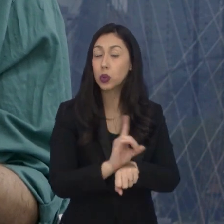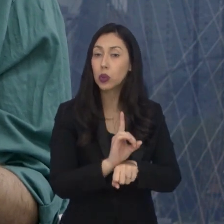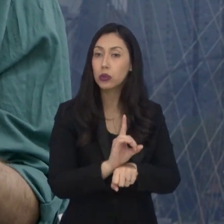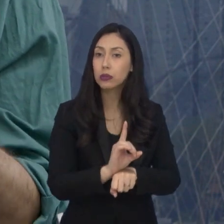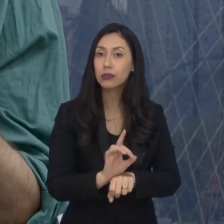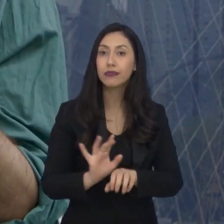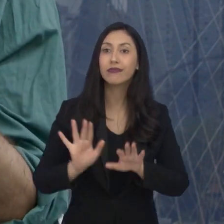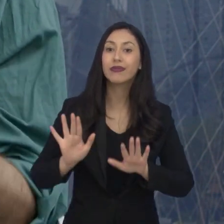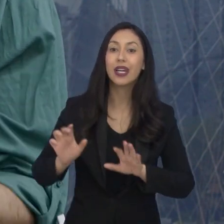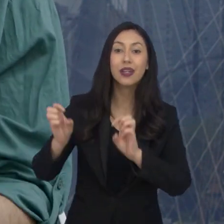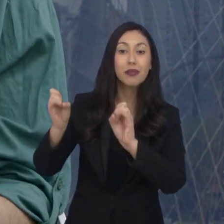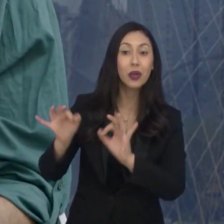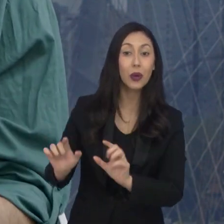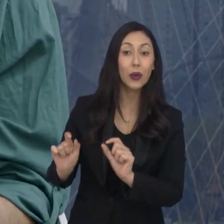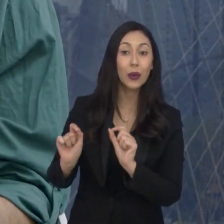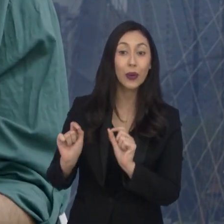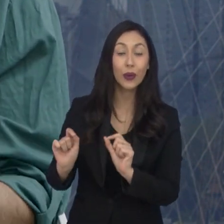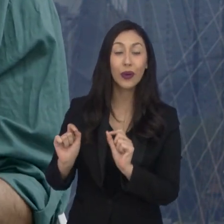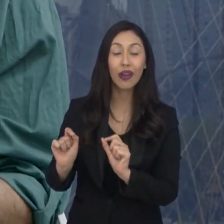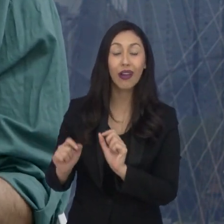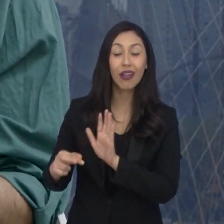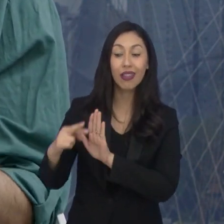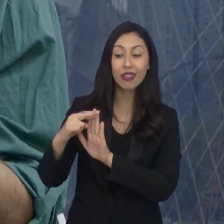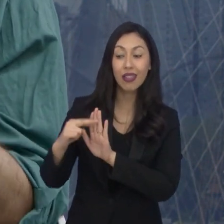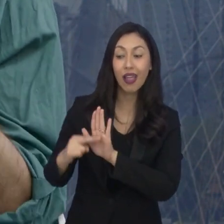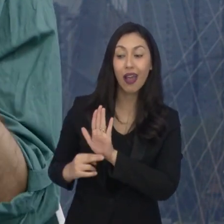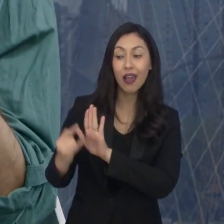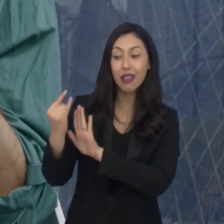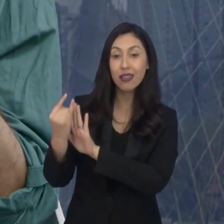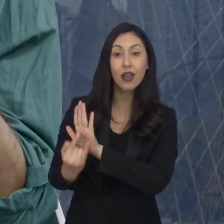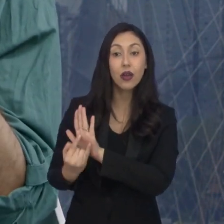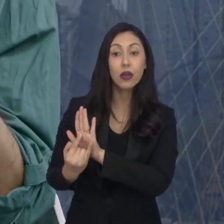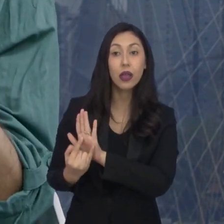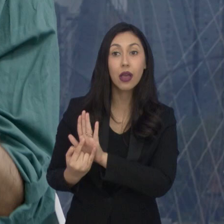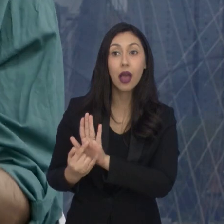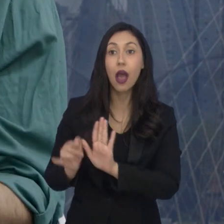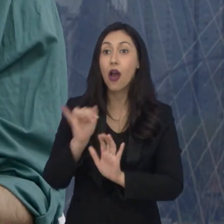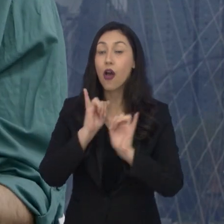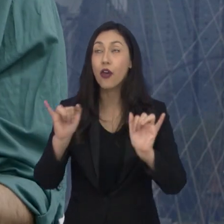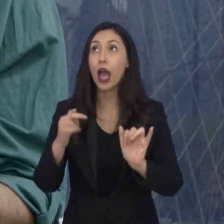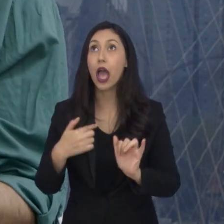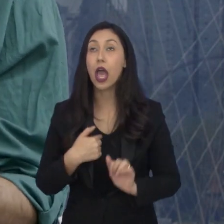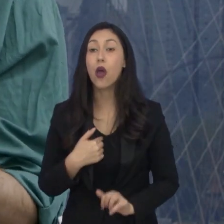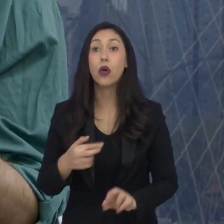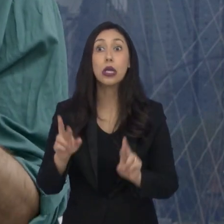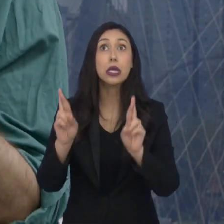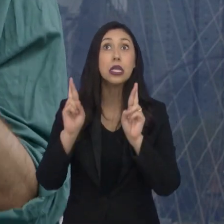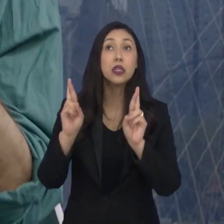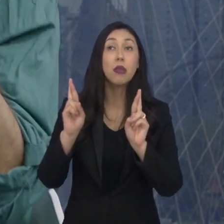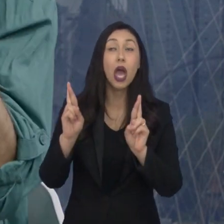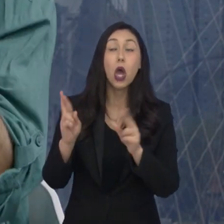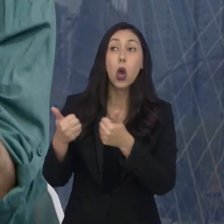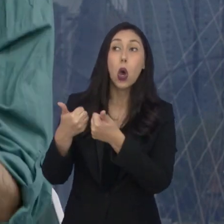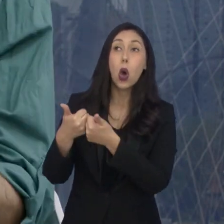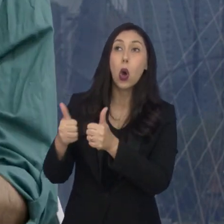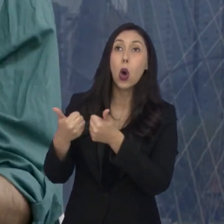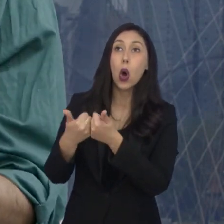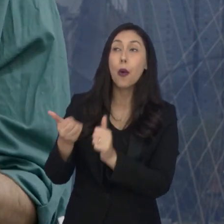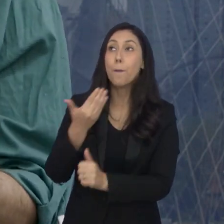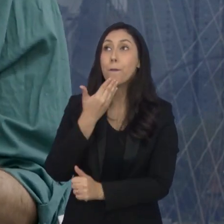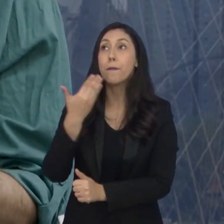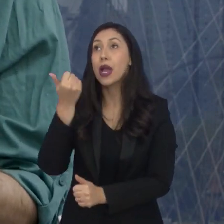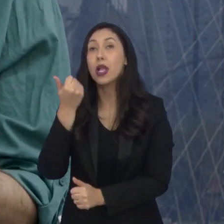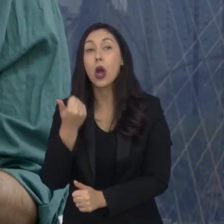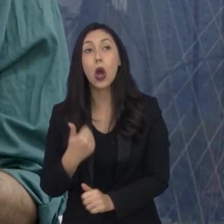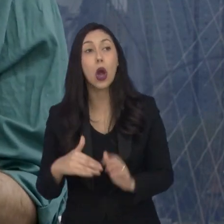ela disse. A regularização fundiária, ela falou assim, espero que melhore o transporte, que tenha a escola.